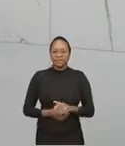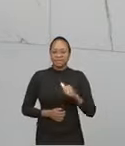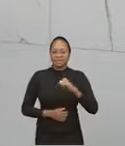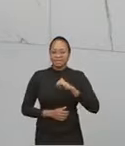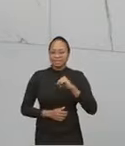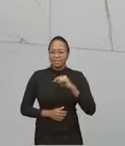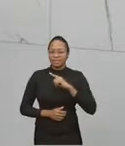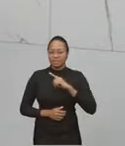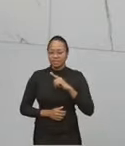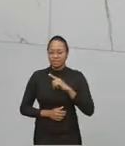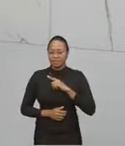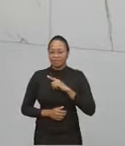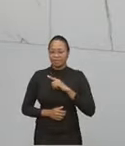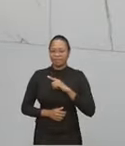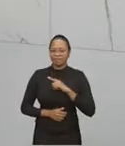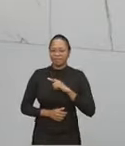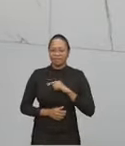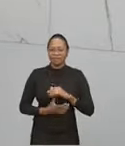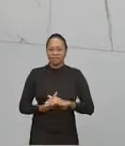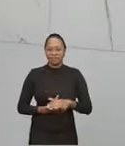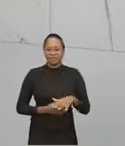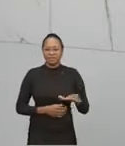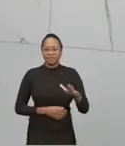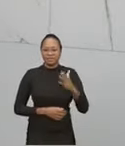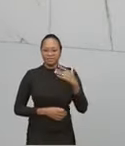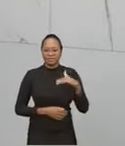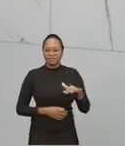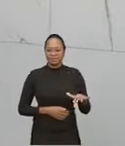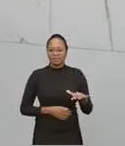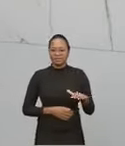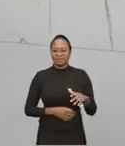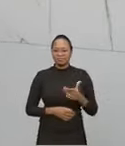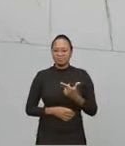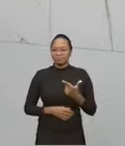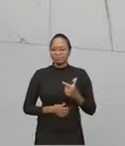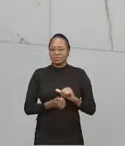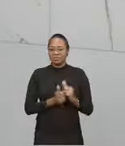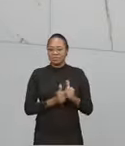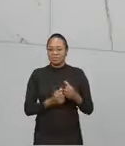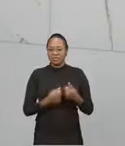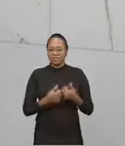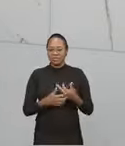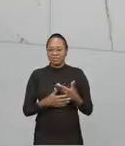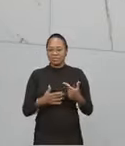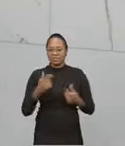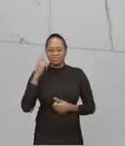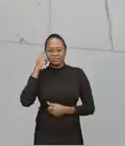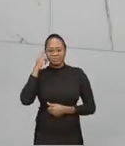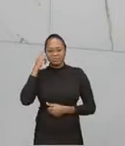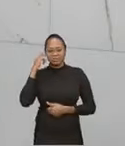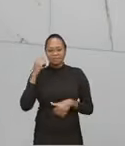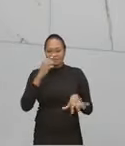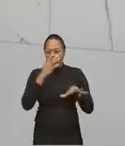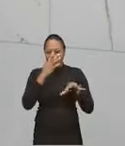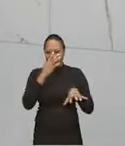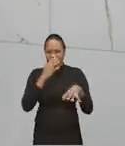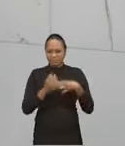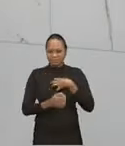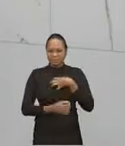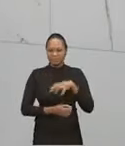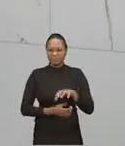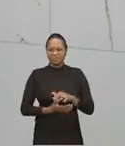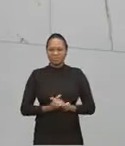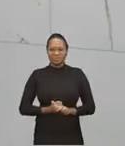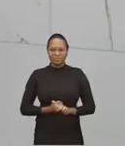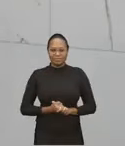aí sem transporte para ir para os treinos nos times de Salvador, que a prefeitura de Camaçari